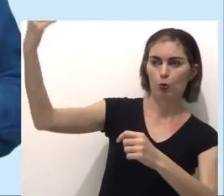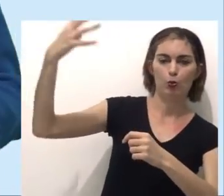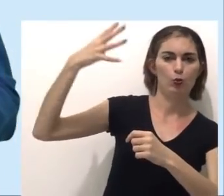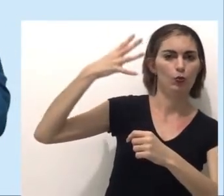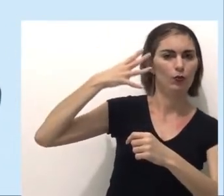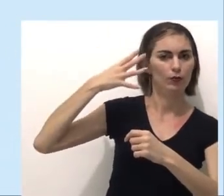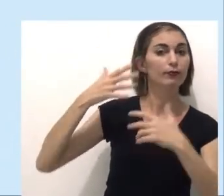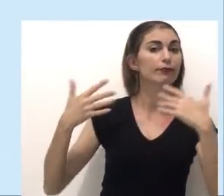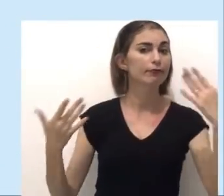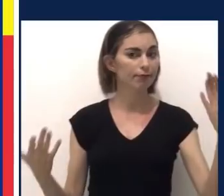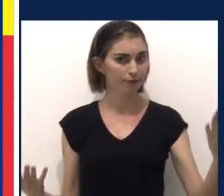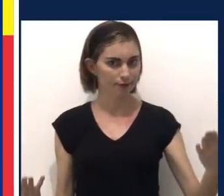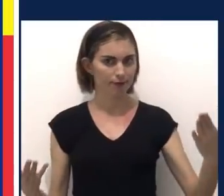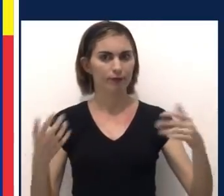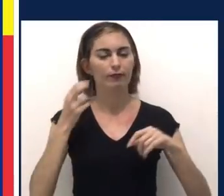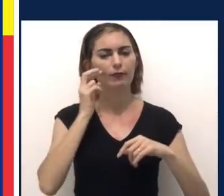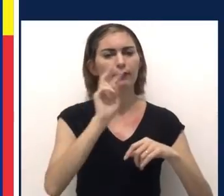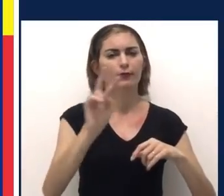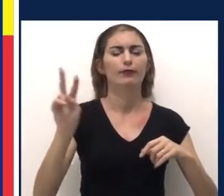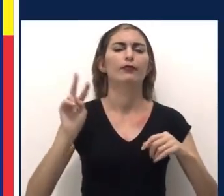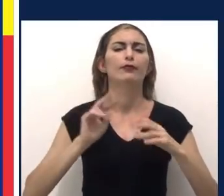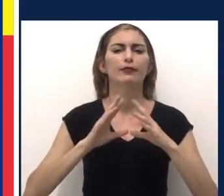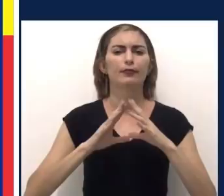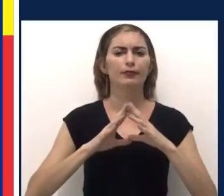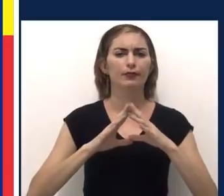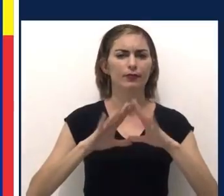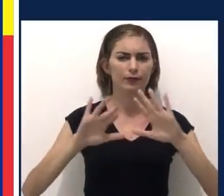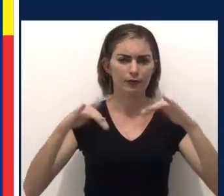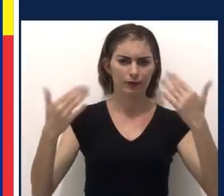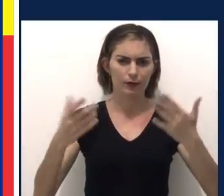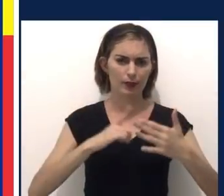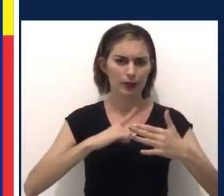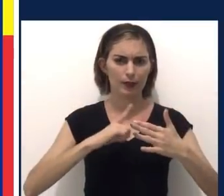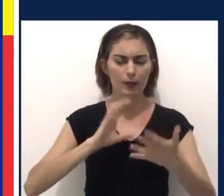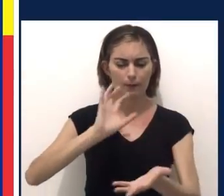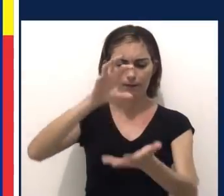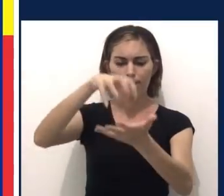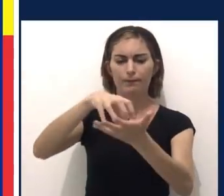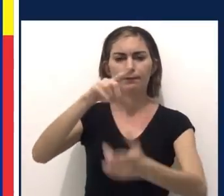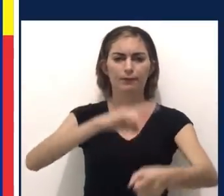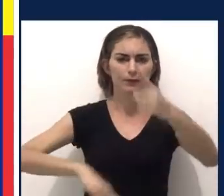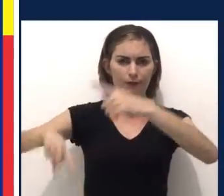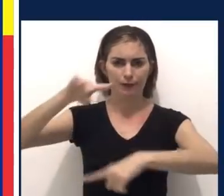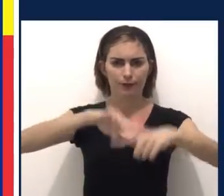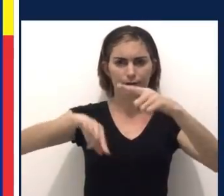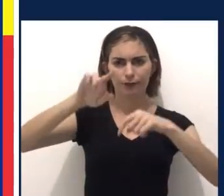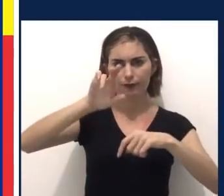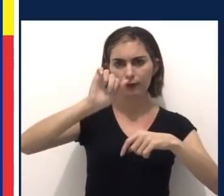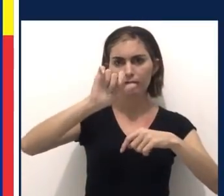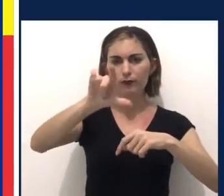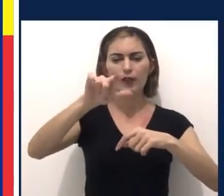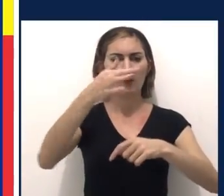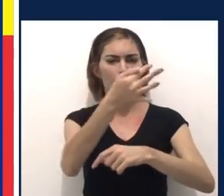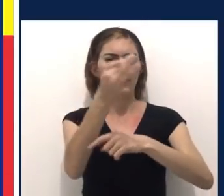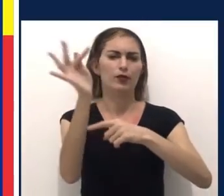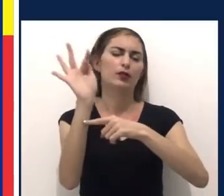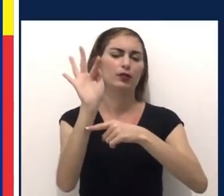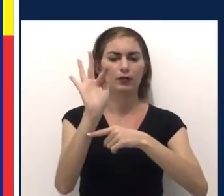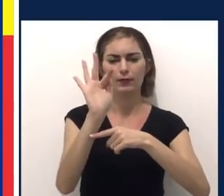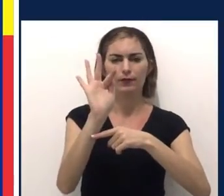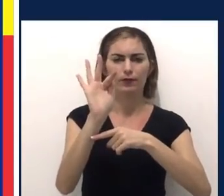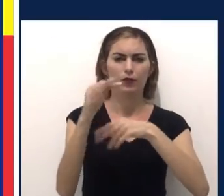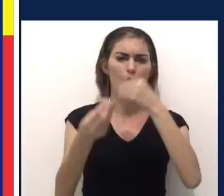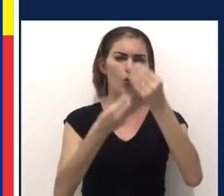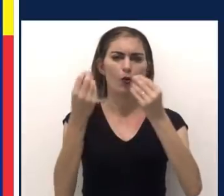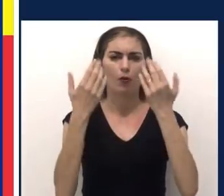enviada. Né? Então, vejamos. Aí vocês vão ter a centralização do poder real na